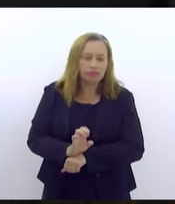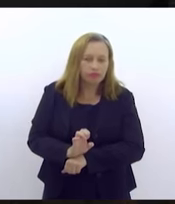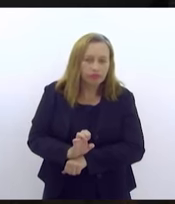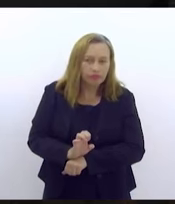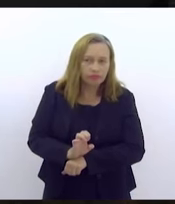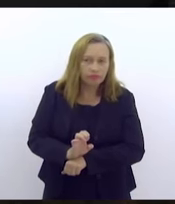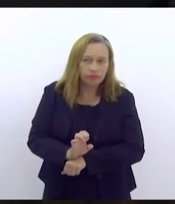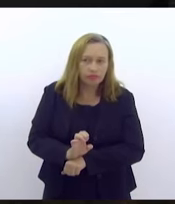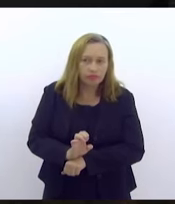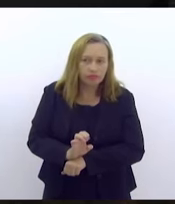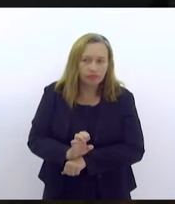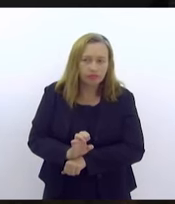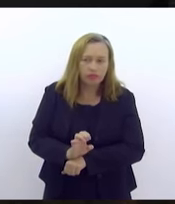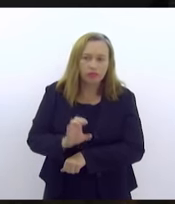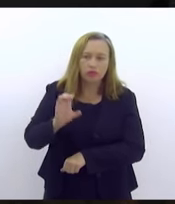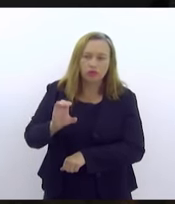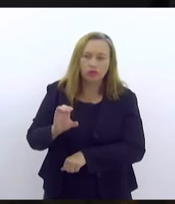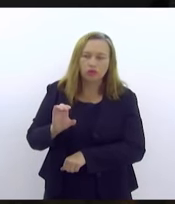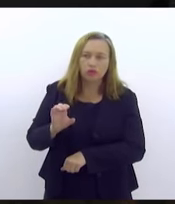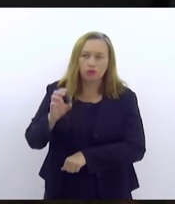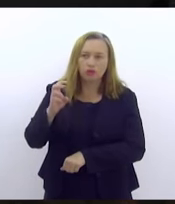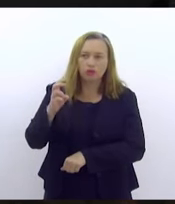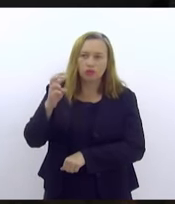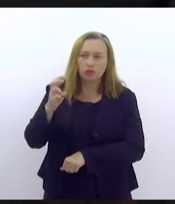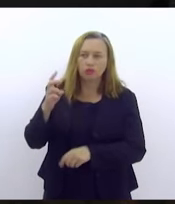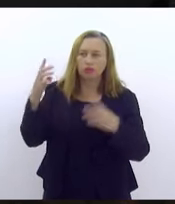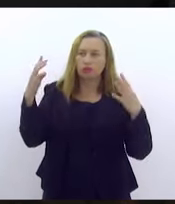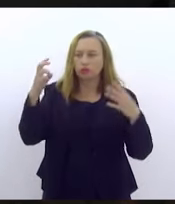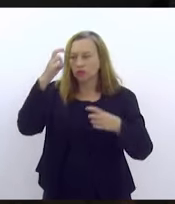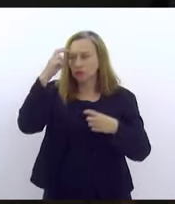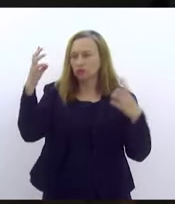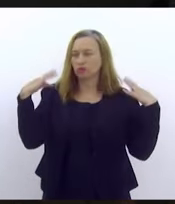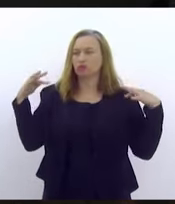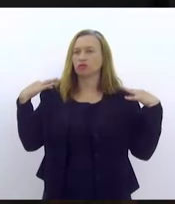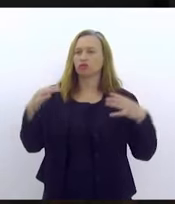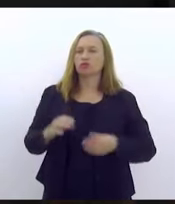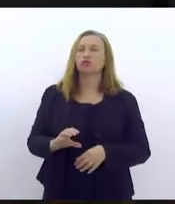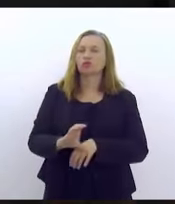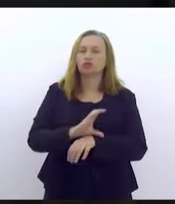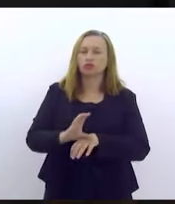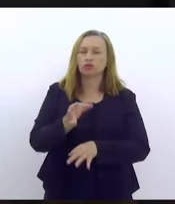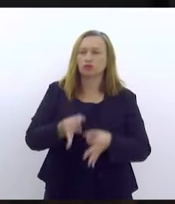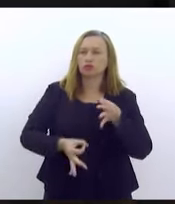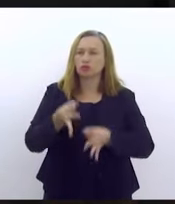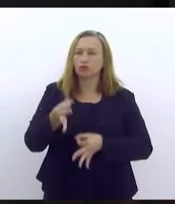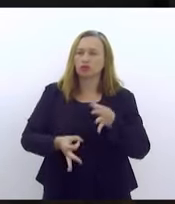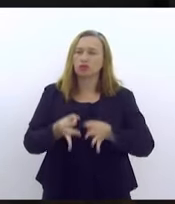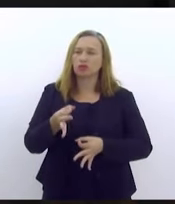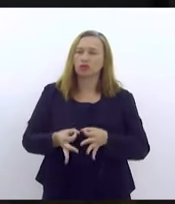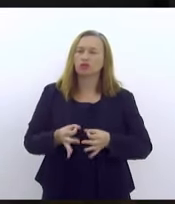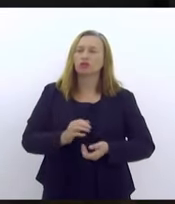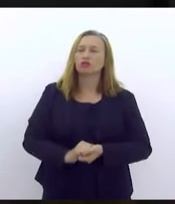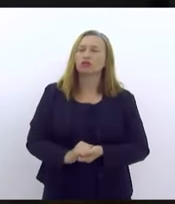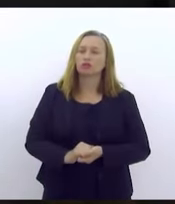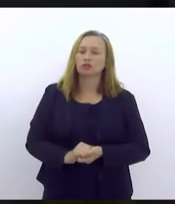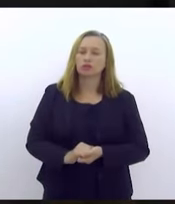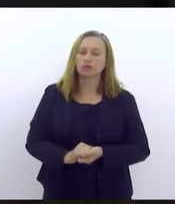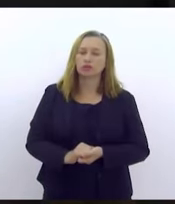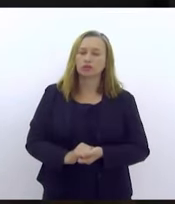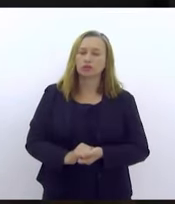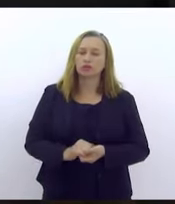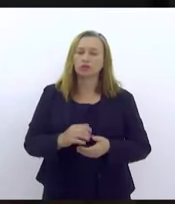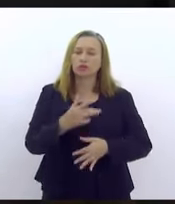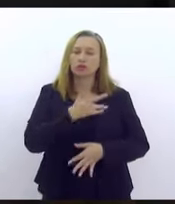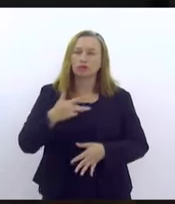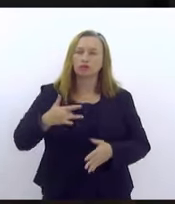do Acupunturista. Pareceres das comissões Constituição e Justiça pela Juridicidade e de